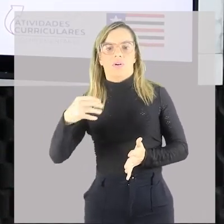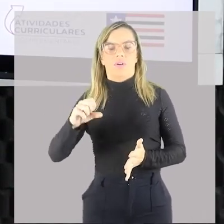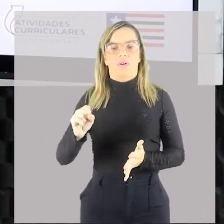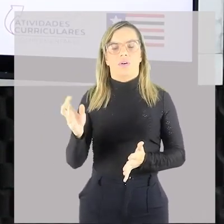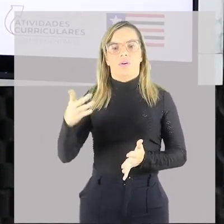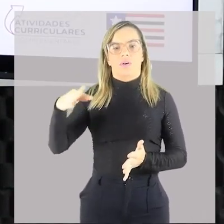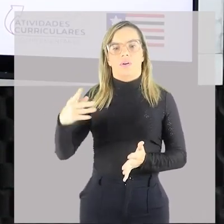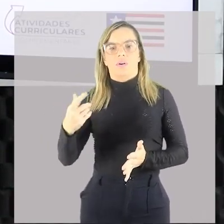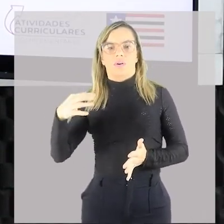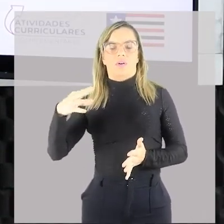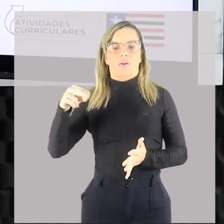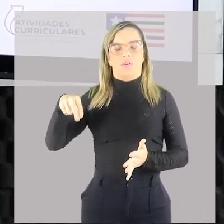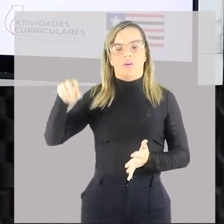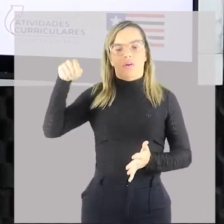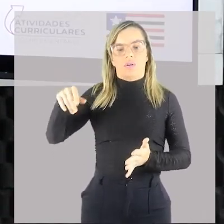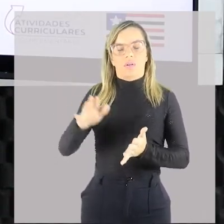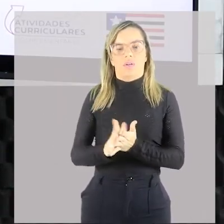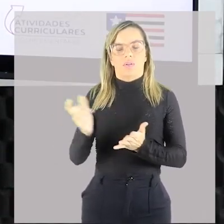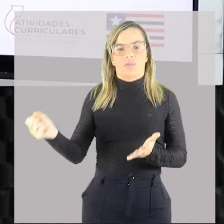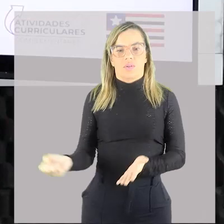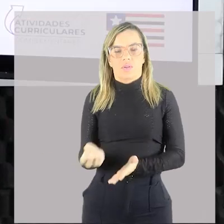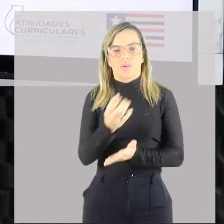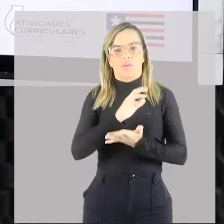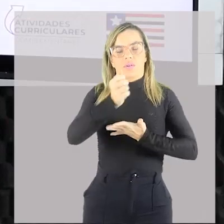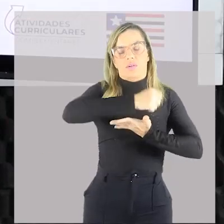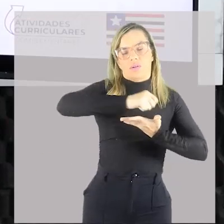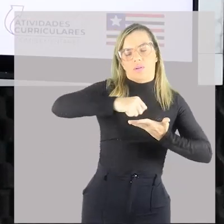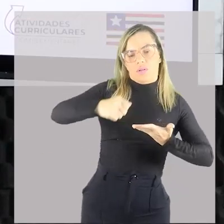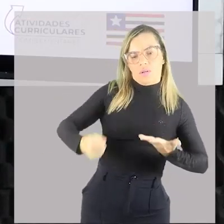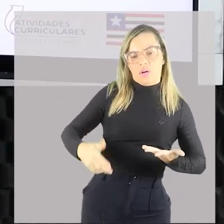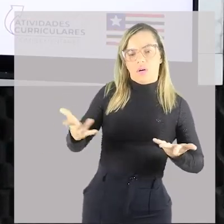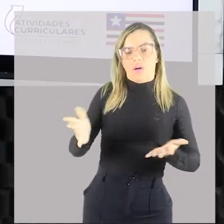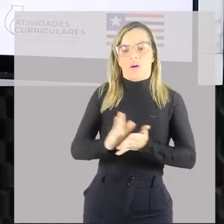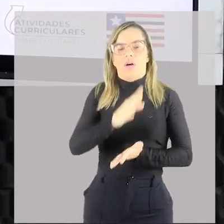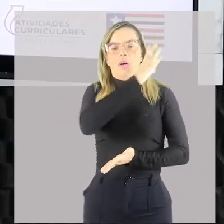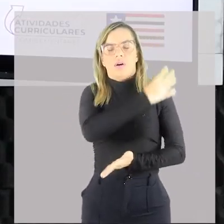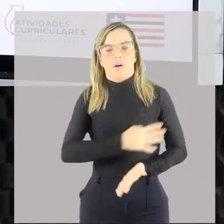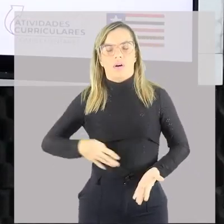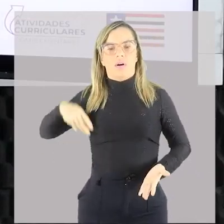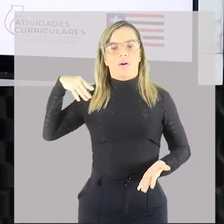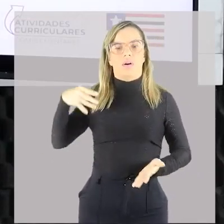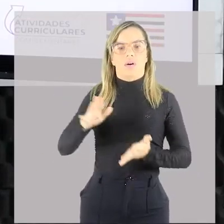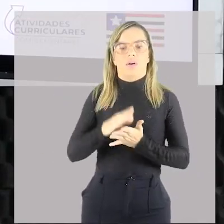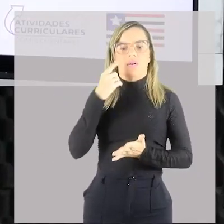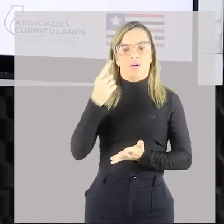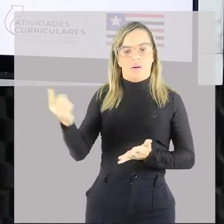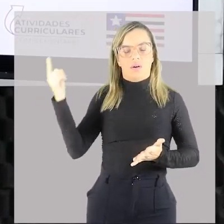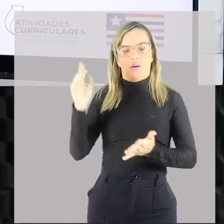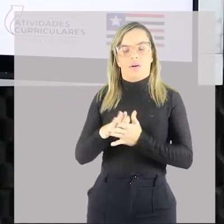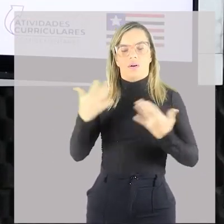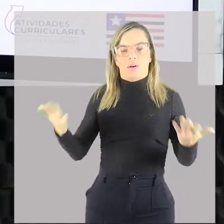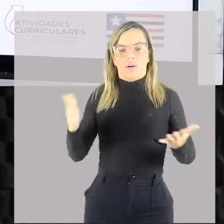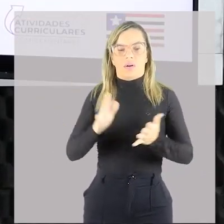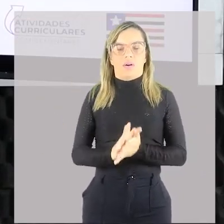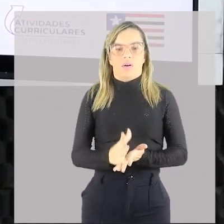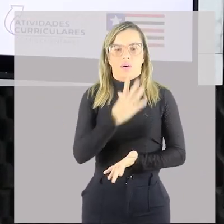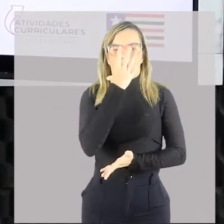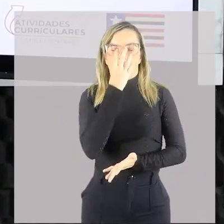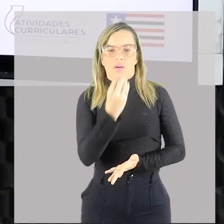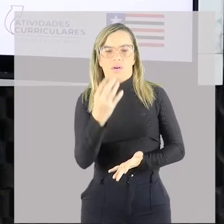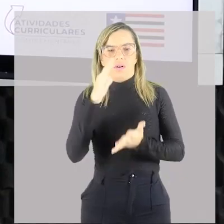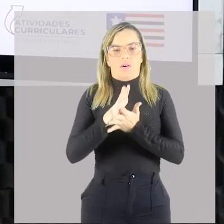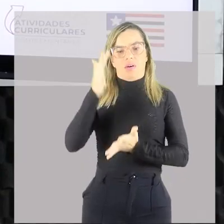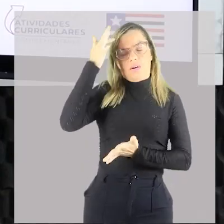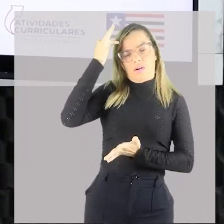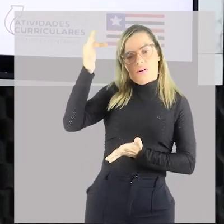quem reeditou Aristóteles no mundo moderno com o Novum Organon, né? E Hobbes, então, teve uma proeminência filosófica